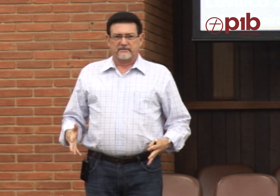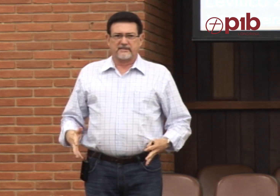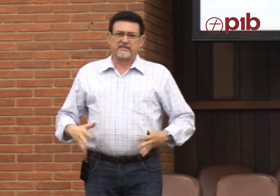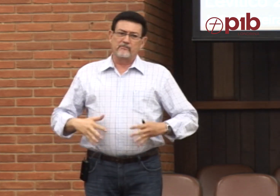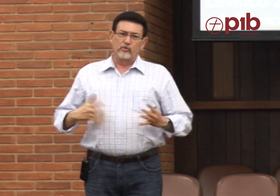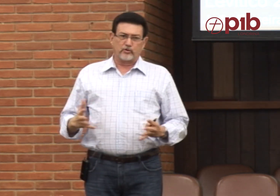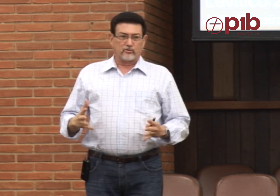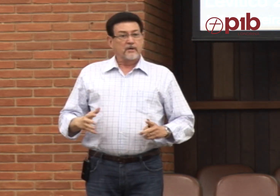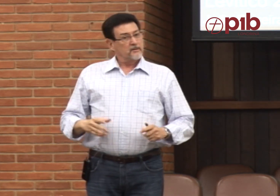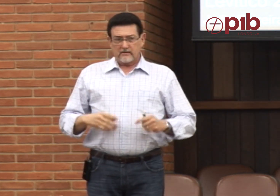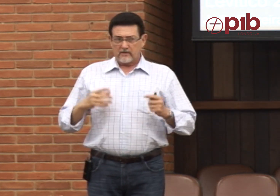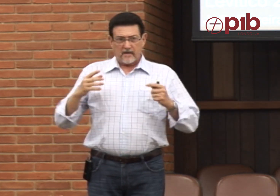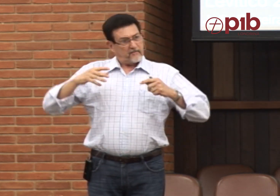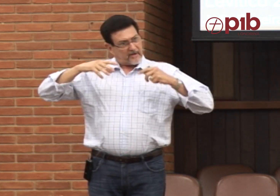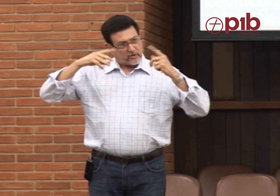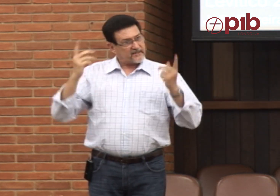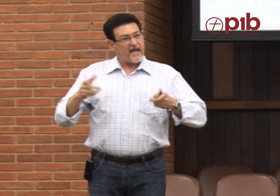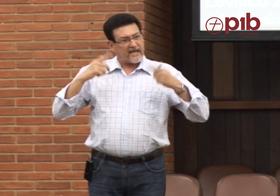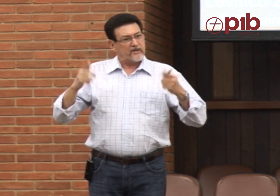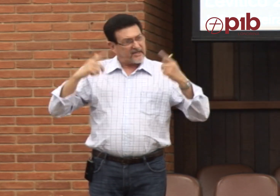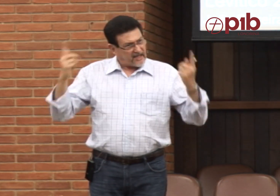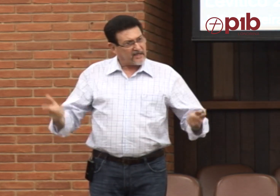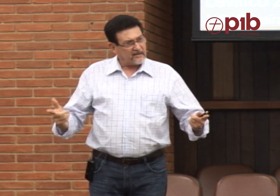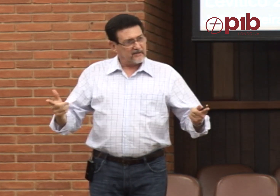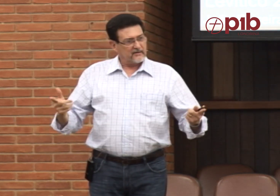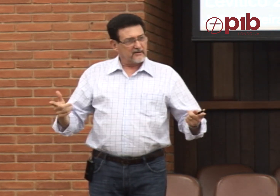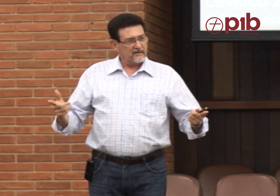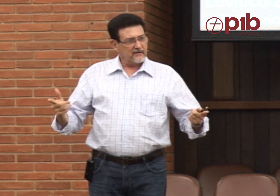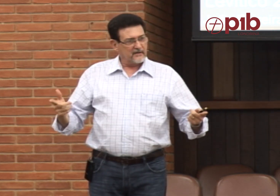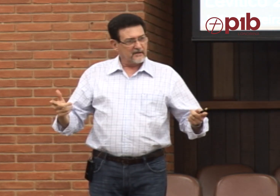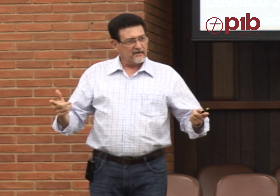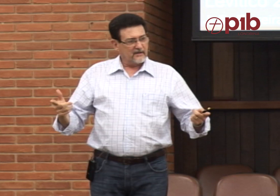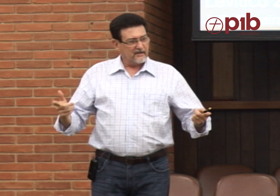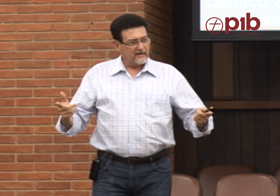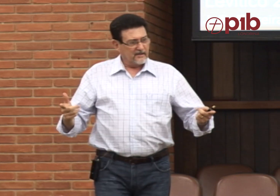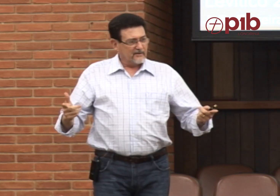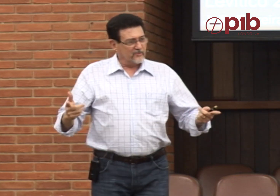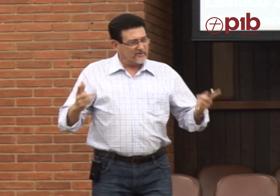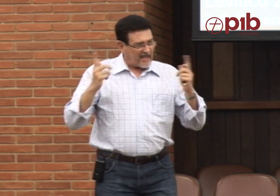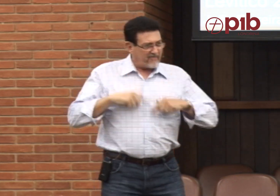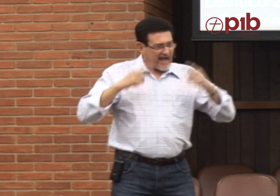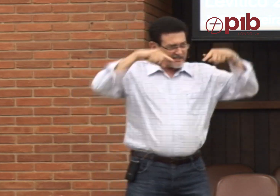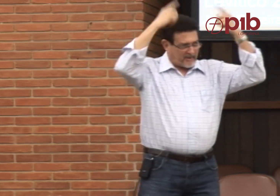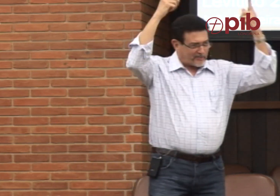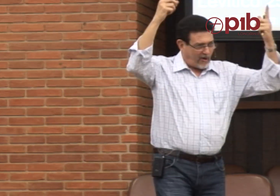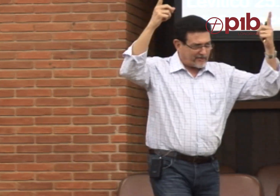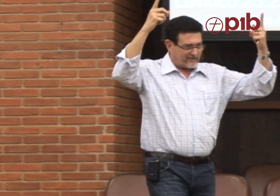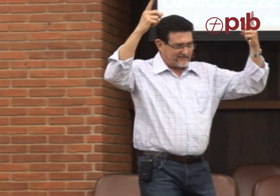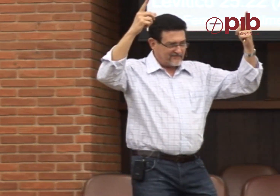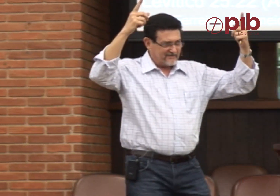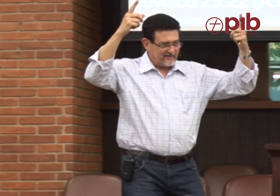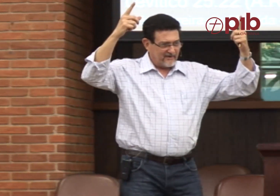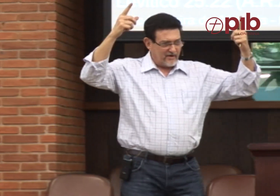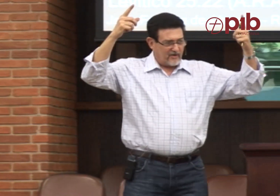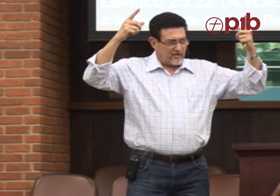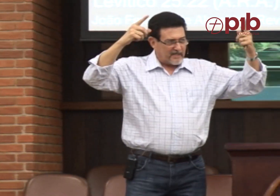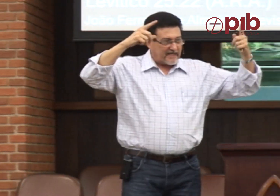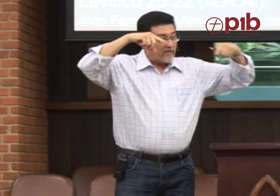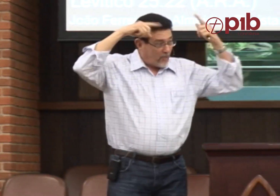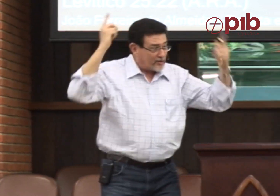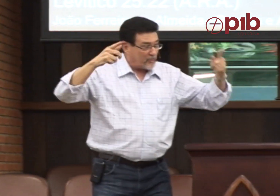na terra existem muito mas só tem aquilo que tem não tem mais petróleo